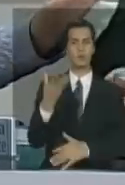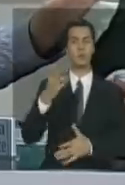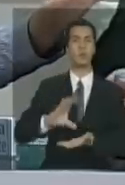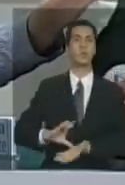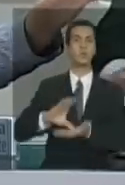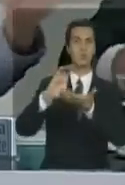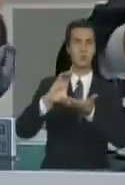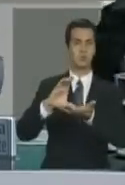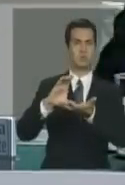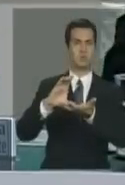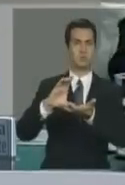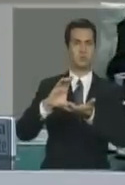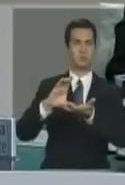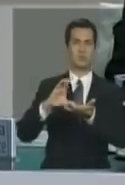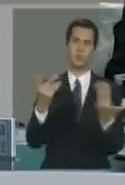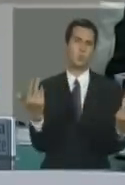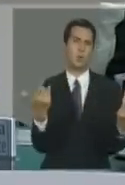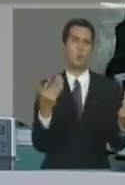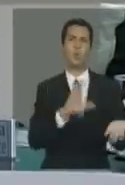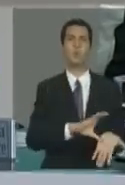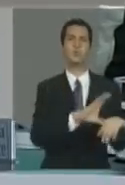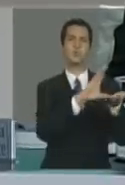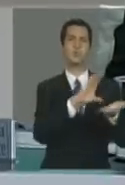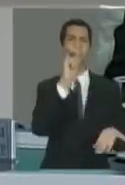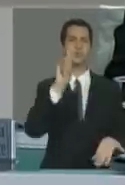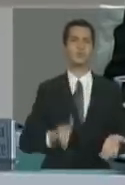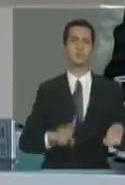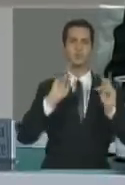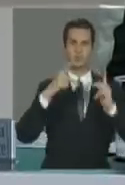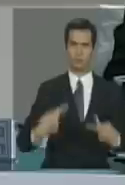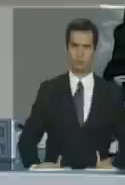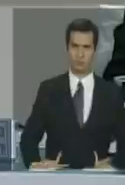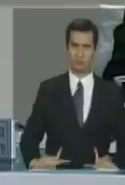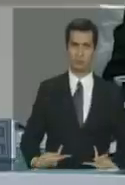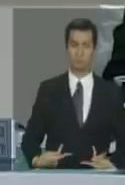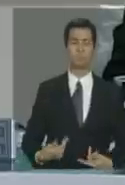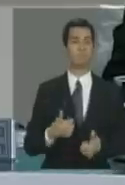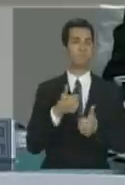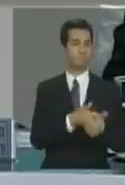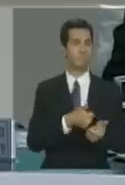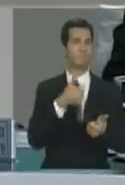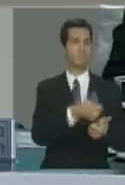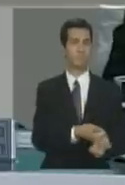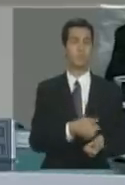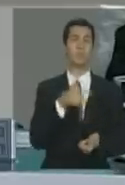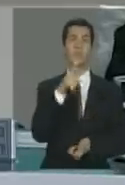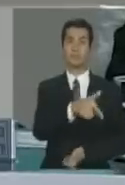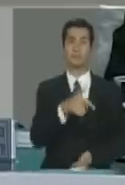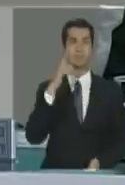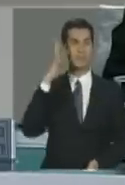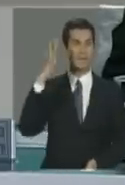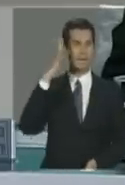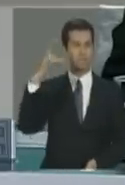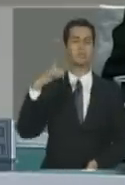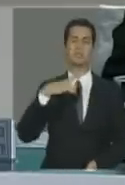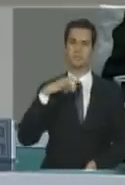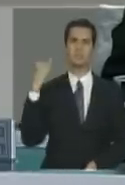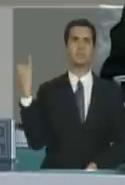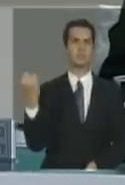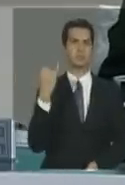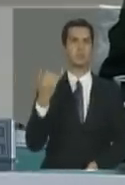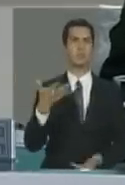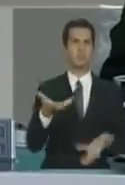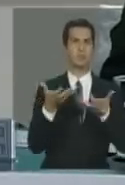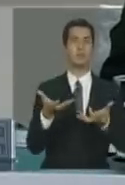Direitos Humanos das Nações Unidas. Okay? Se busca isso. Essa tese tem mais consenso do que a tese da Agência de